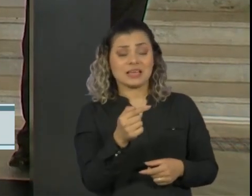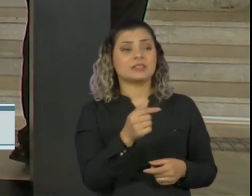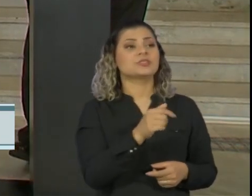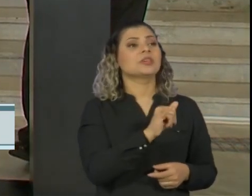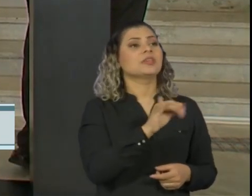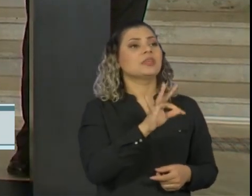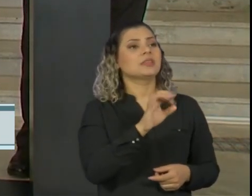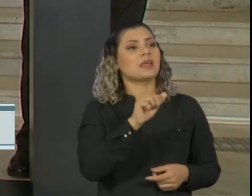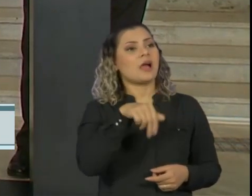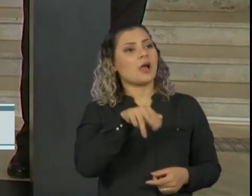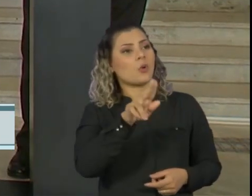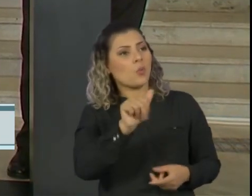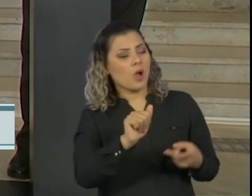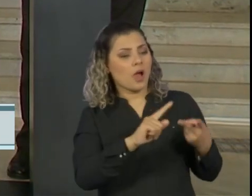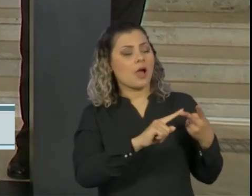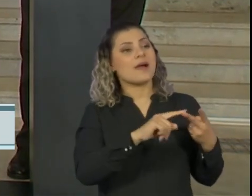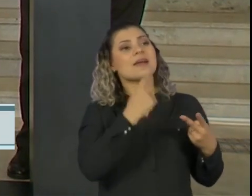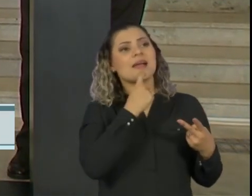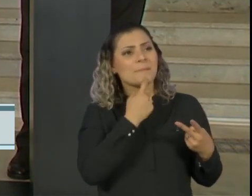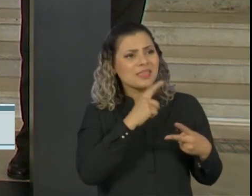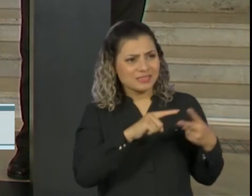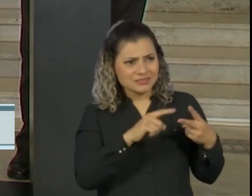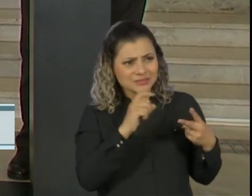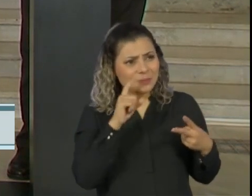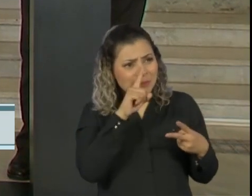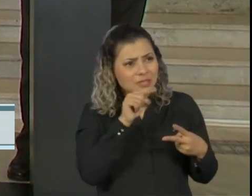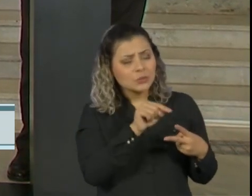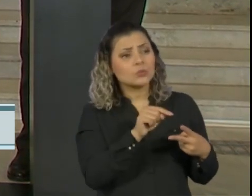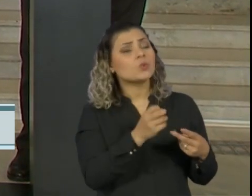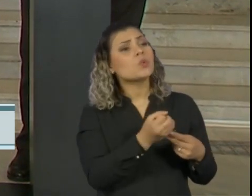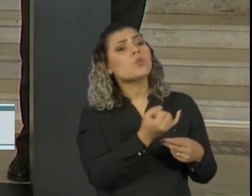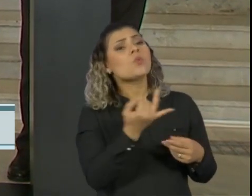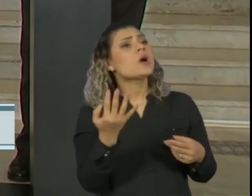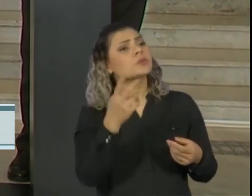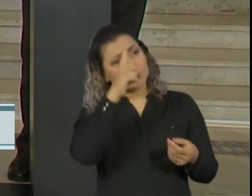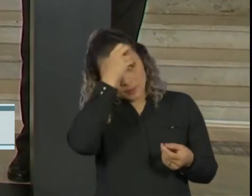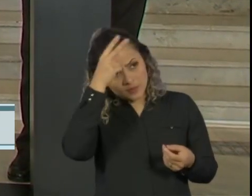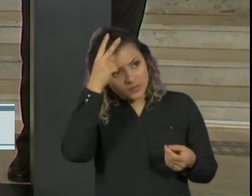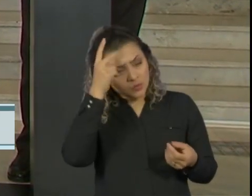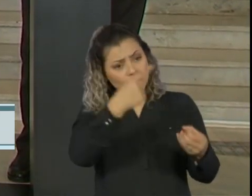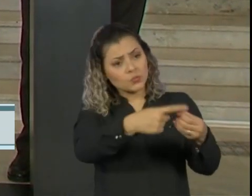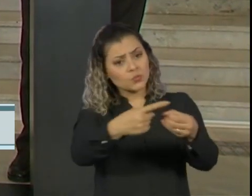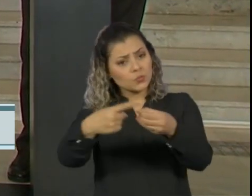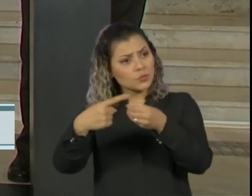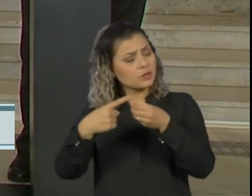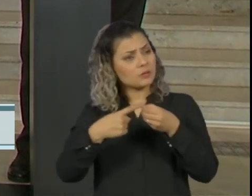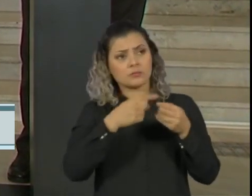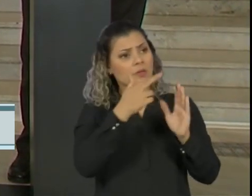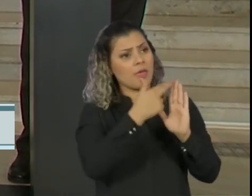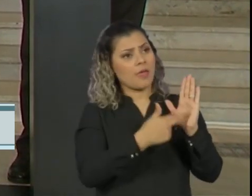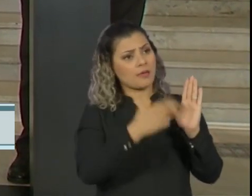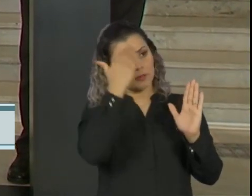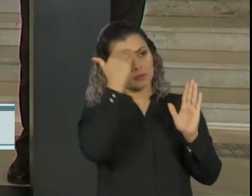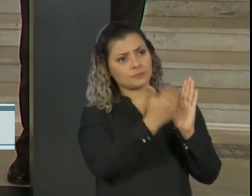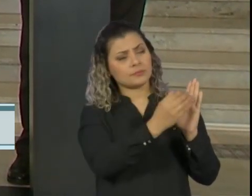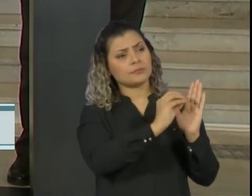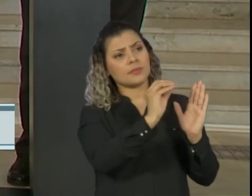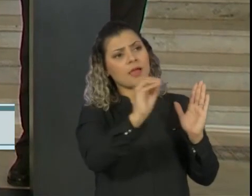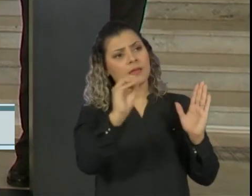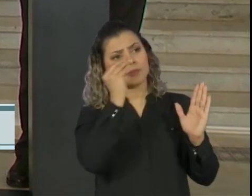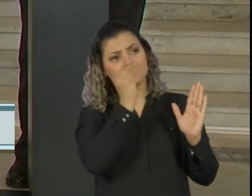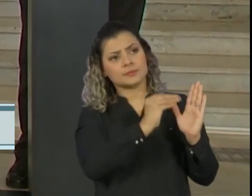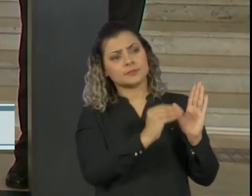Itaquá e da região de Campinas, o senhor consegue dizer para a gente quantos desses municípios não seguem as regras da